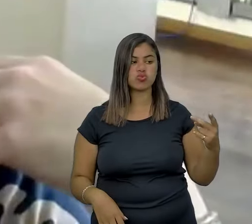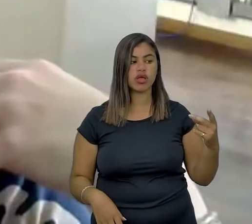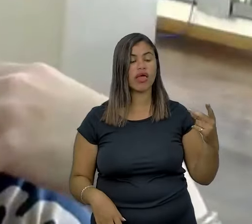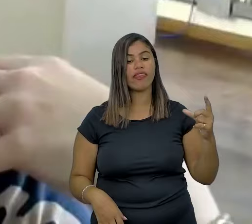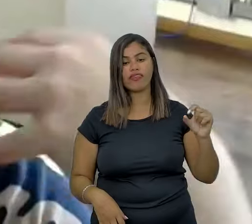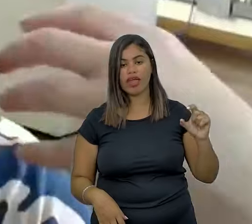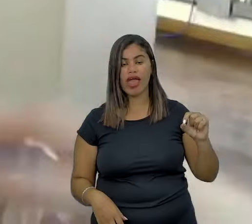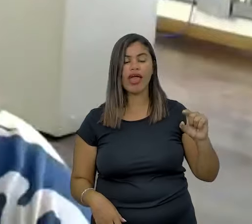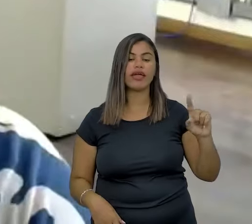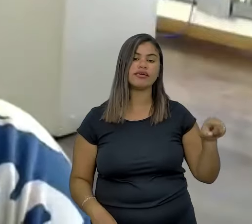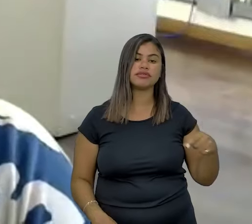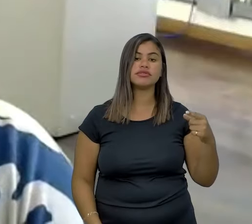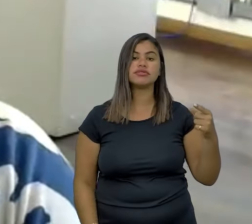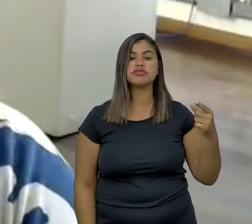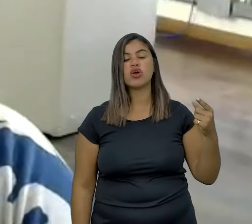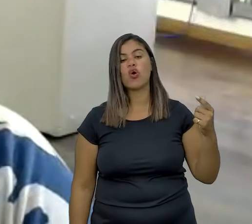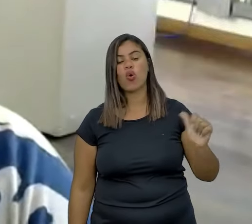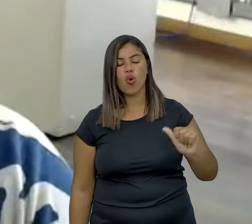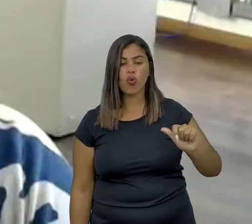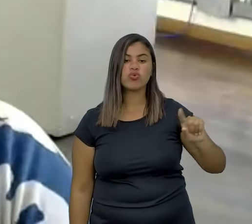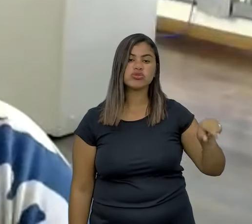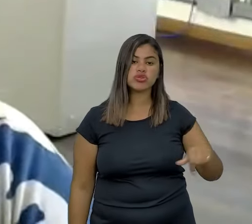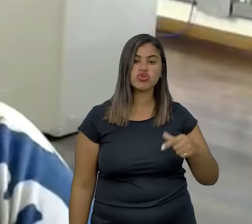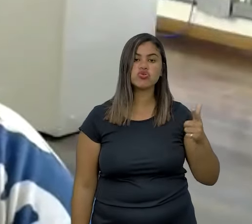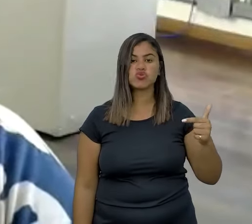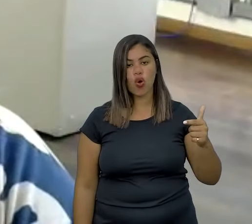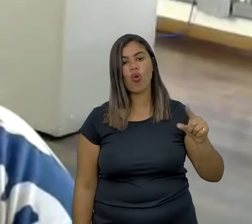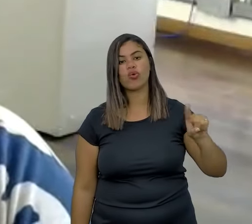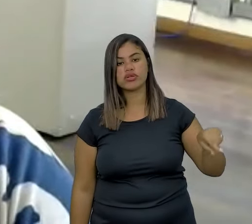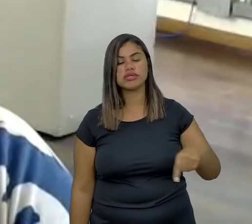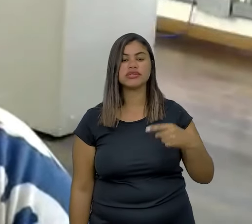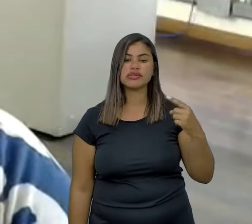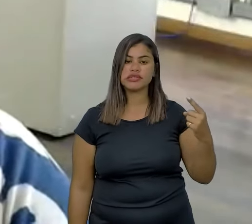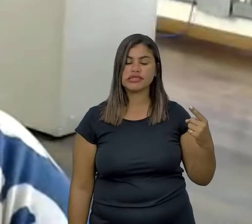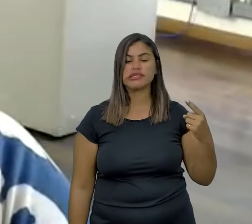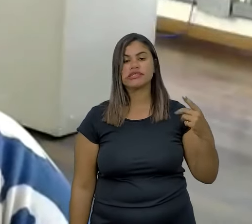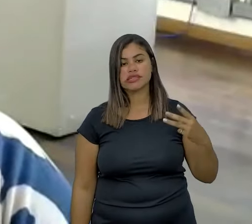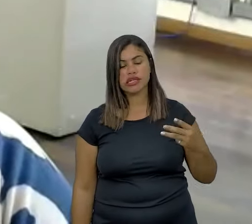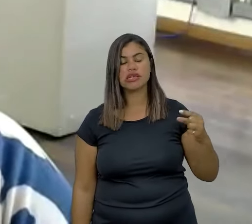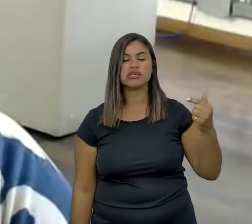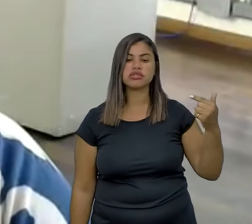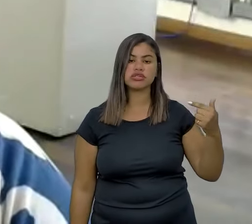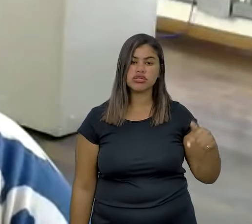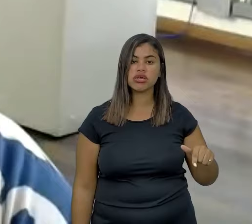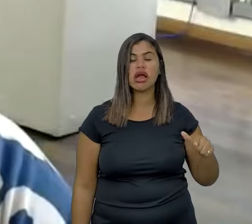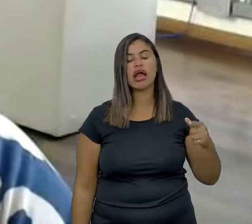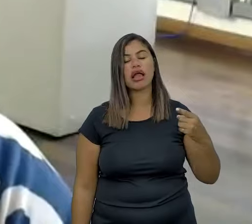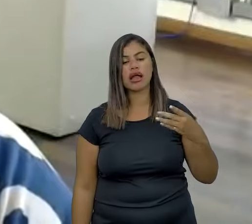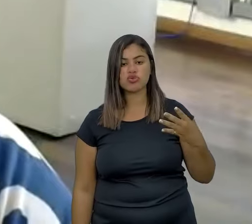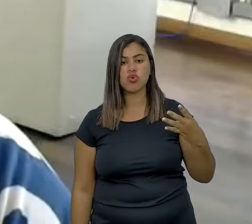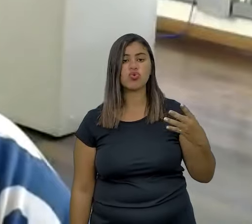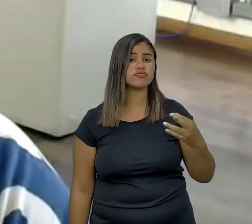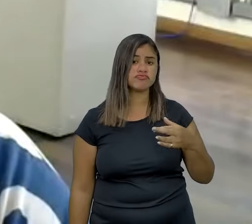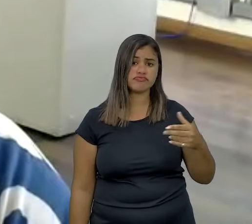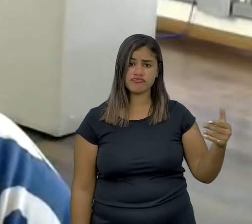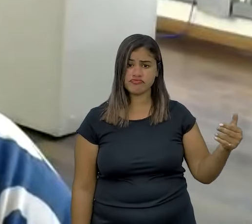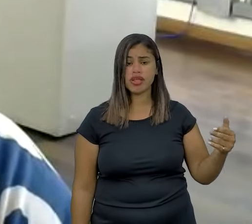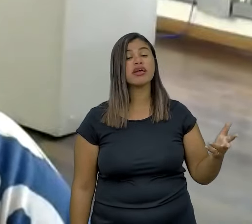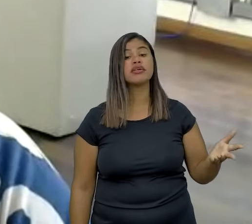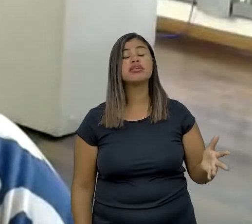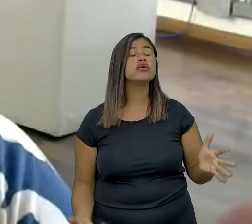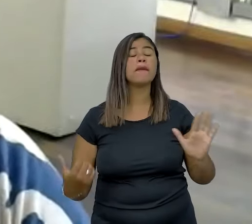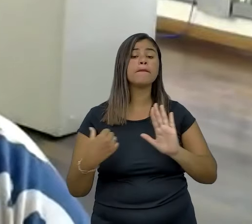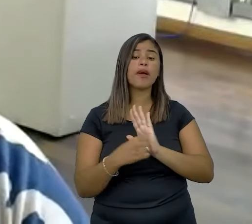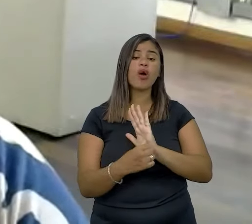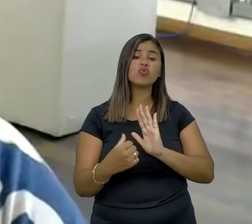10, de 100 em 100. E o que que esses autores trazem aí de contribuições para nós, né? Eles descrevem